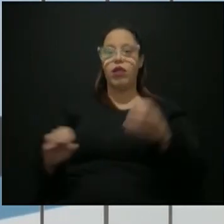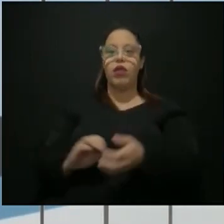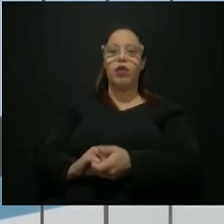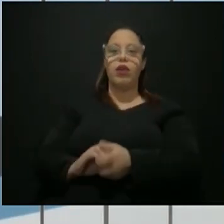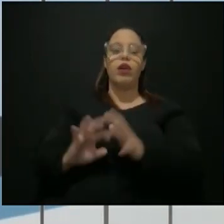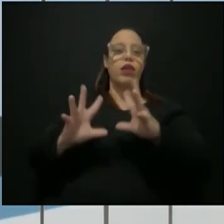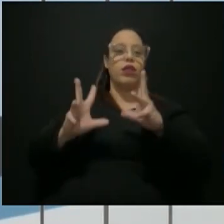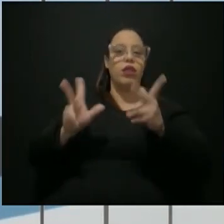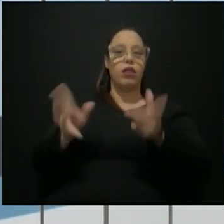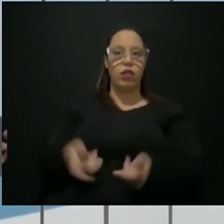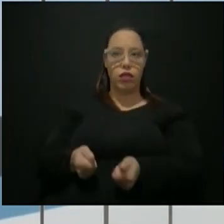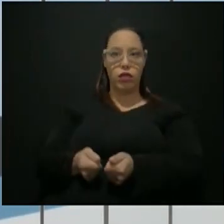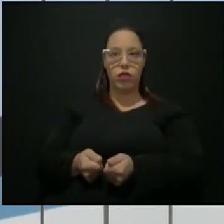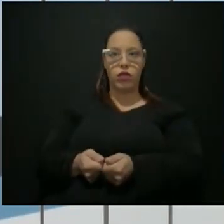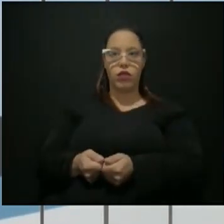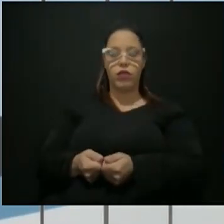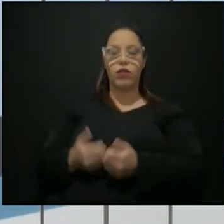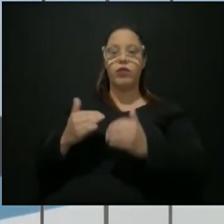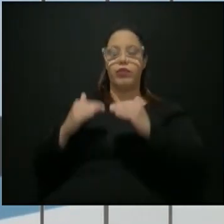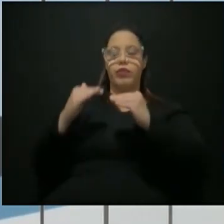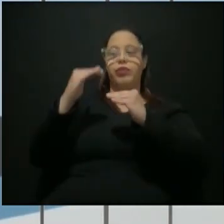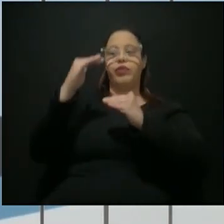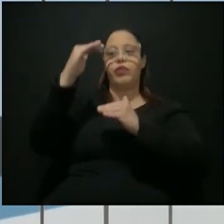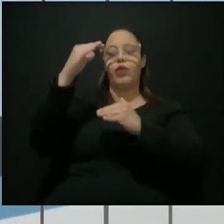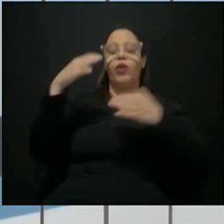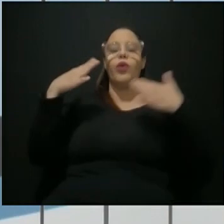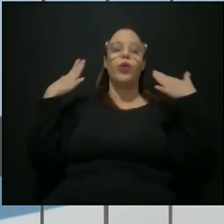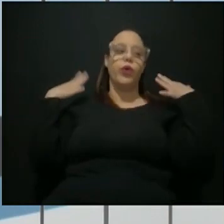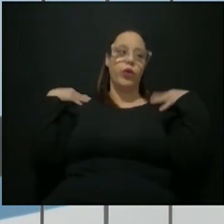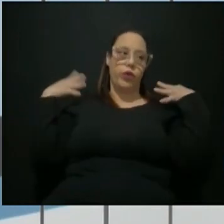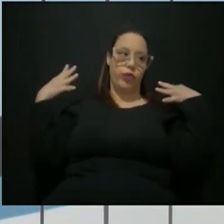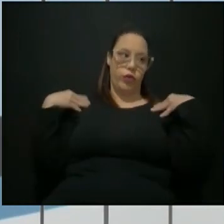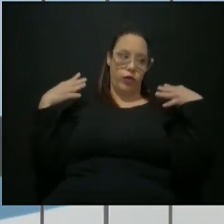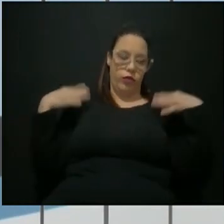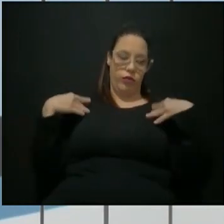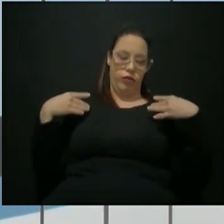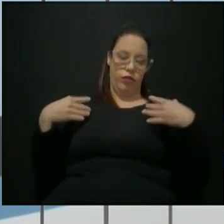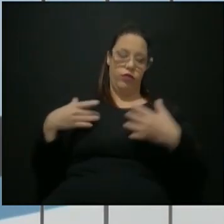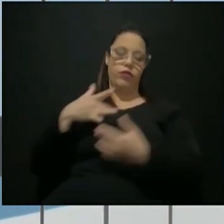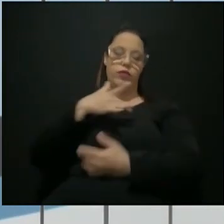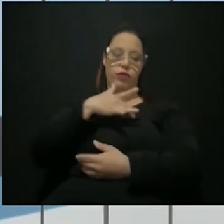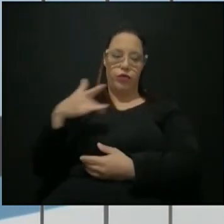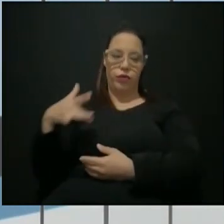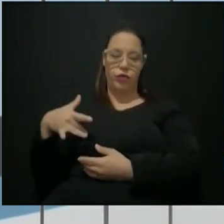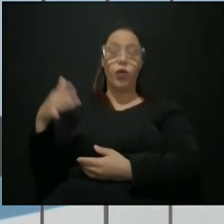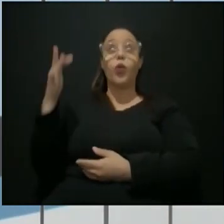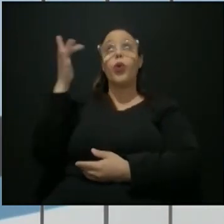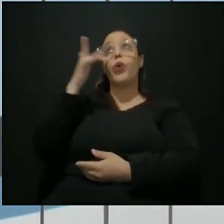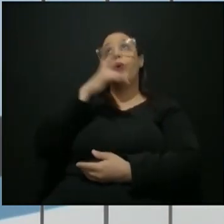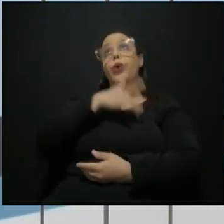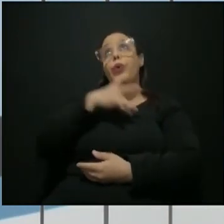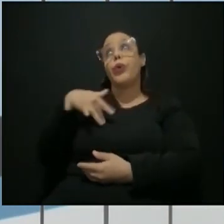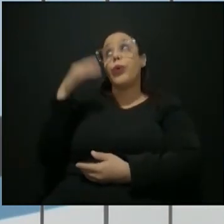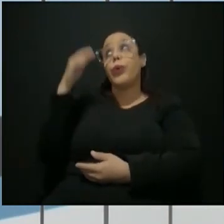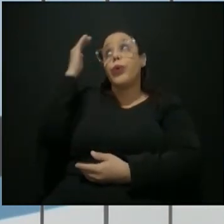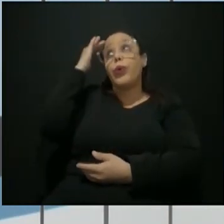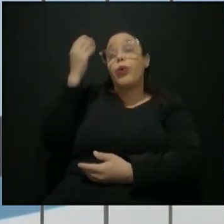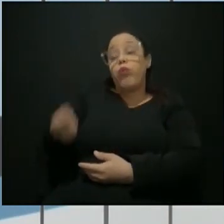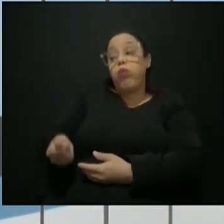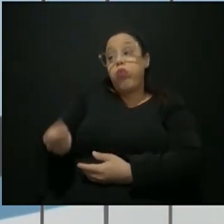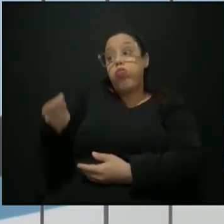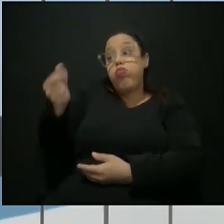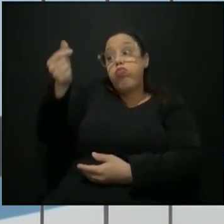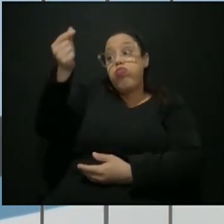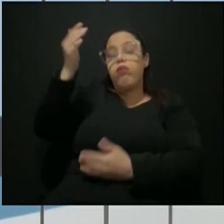completar todas essas dimensões, né? Então o desenvolvimento físico, né? Manter a saúde física, a saúde mental, a